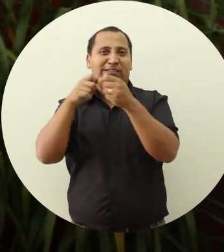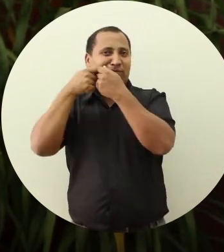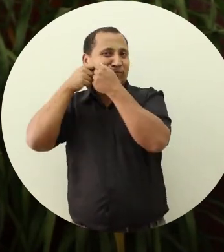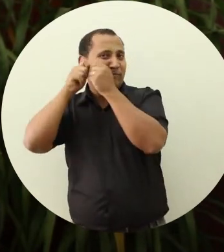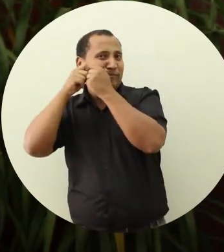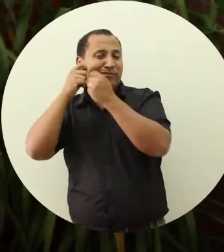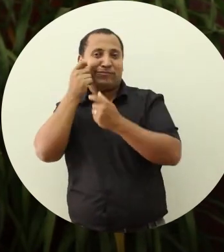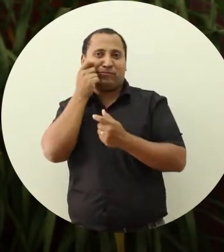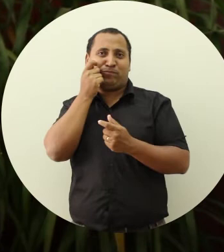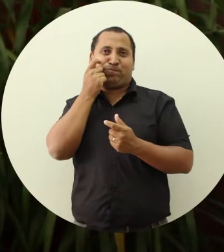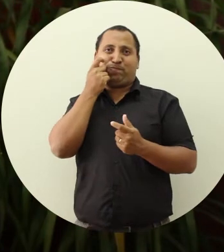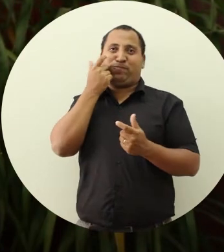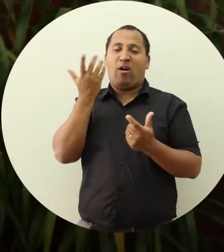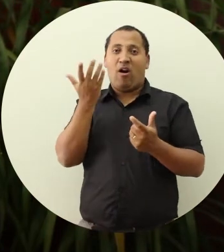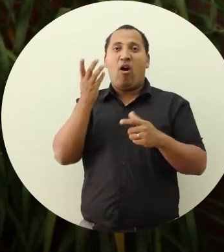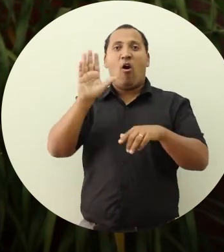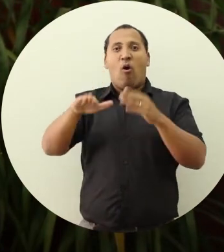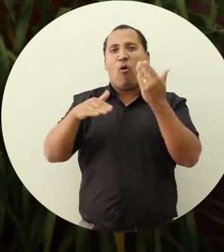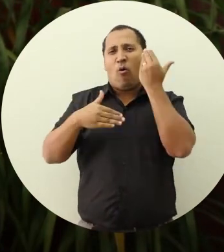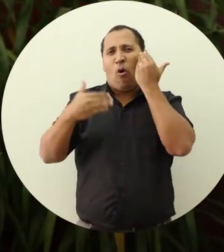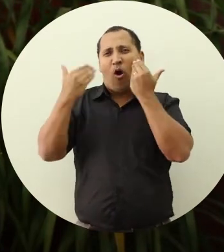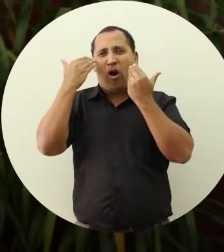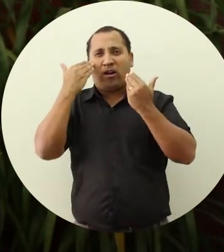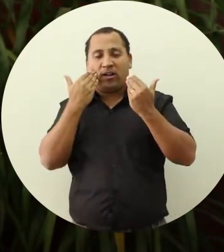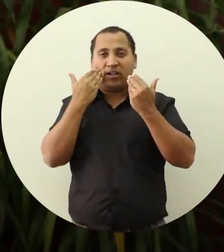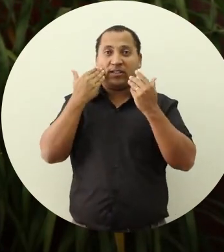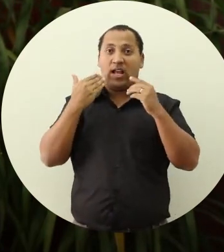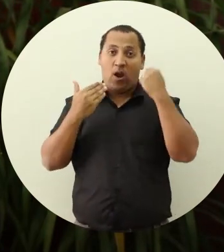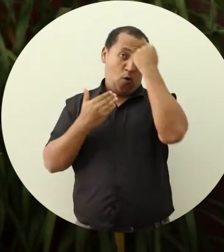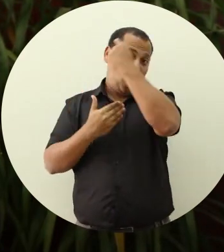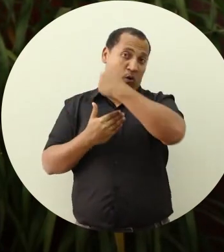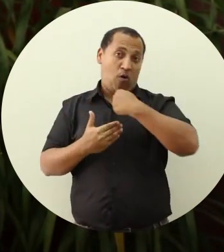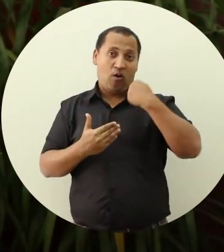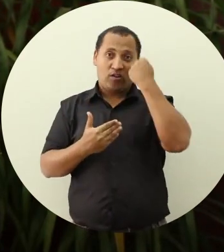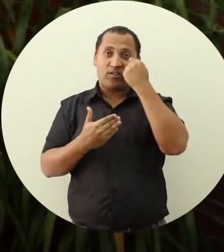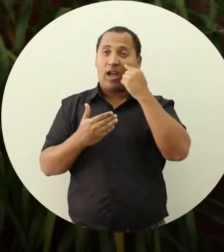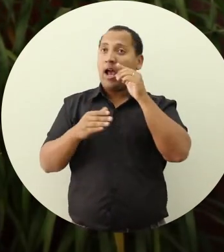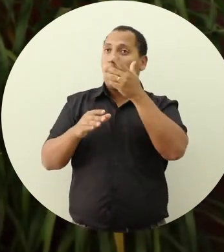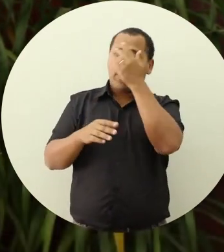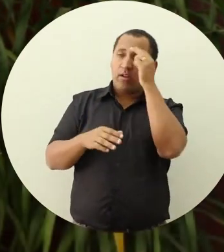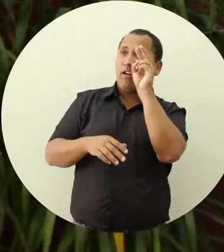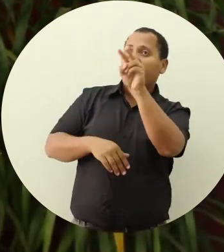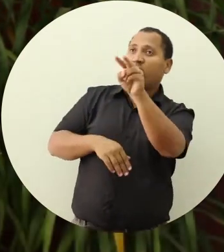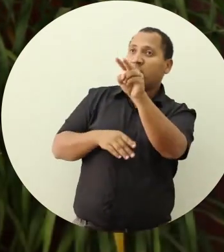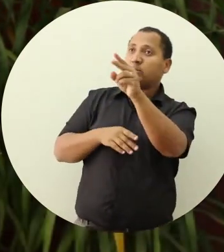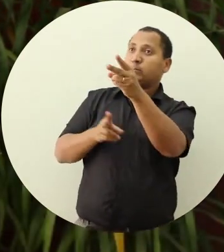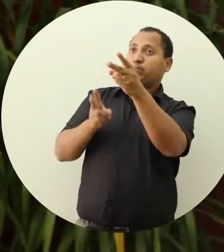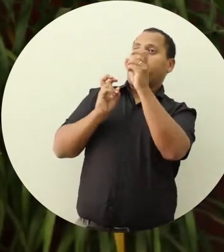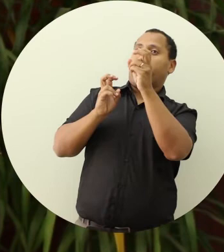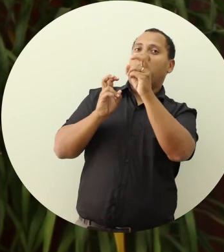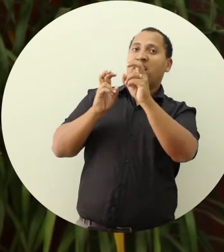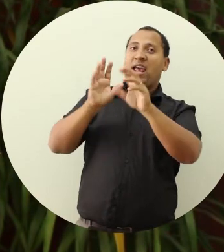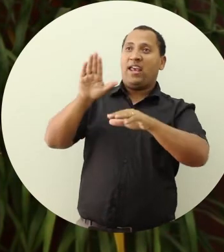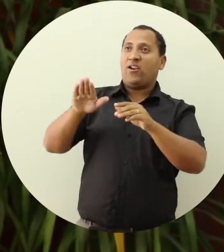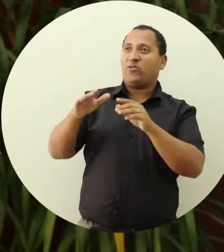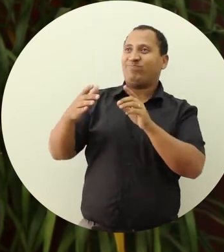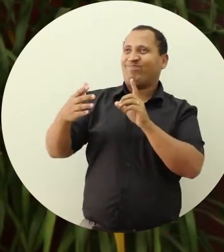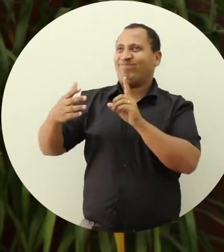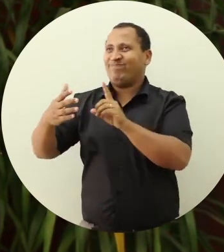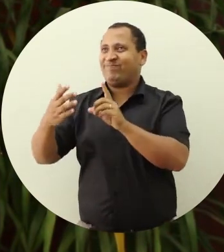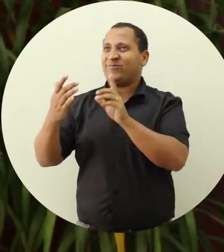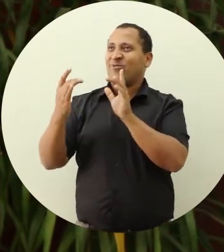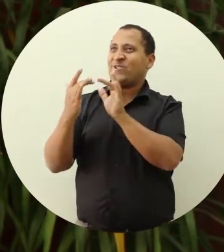grave, uma cicatriz bem assim fácil em regiões que são visíveis, né, com o contato social e que